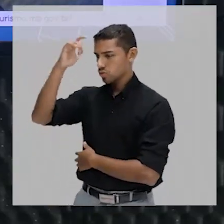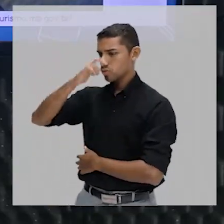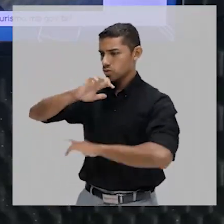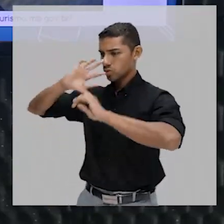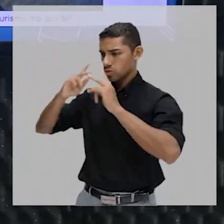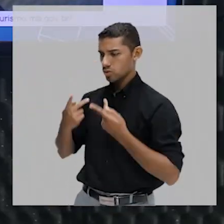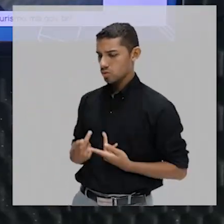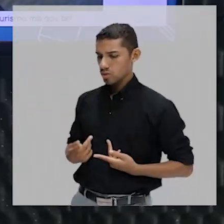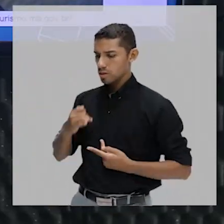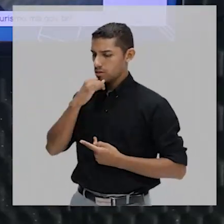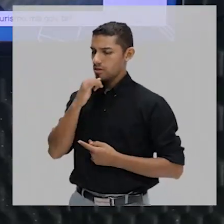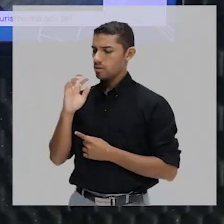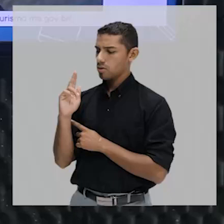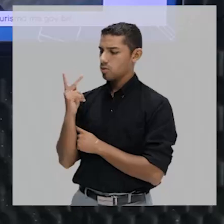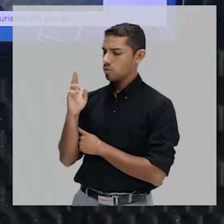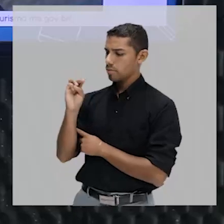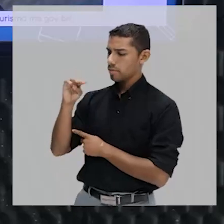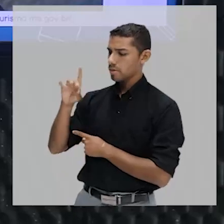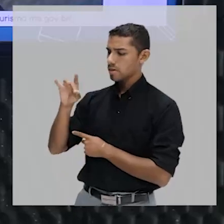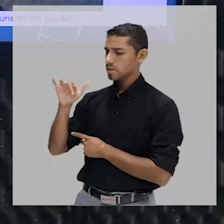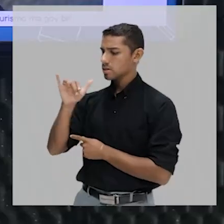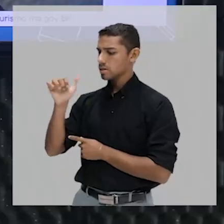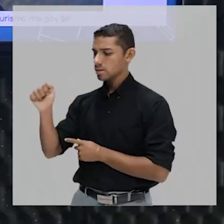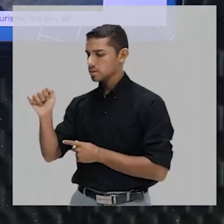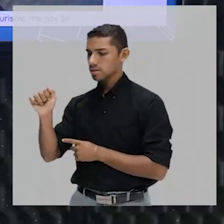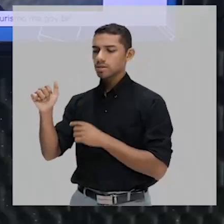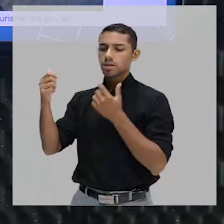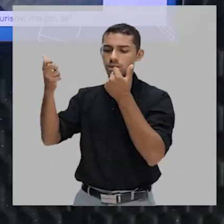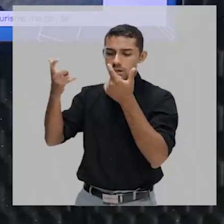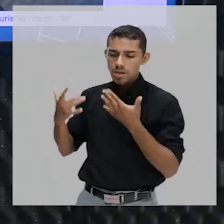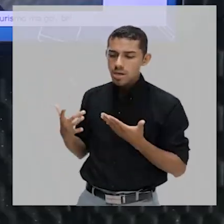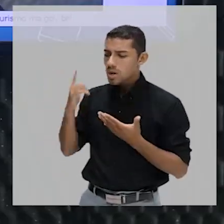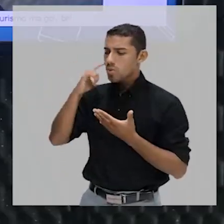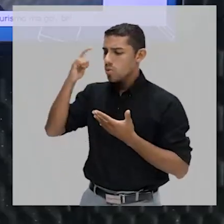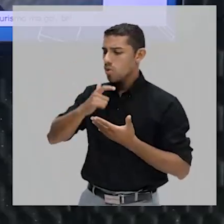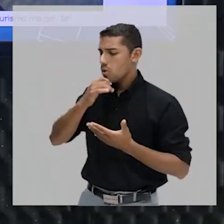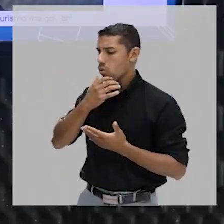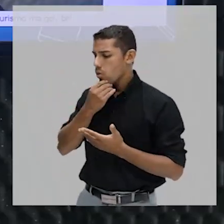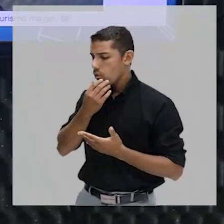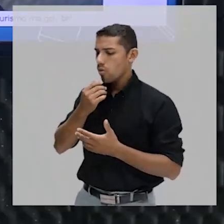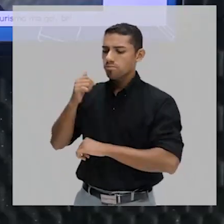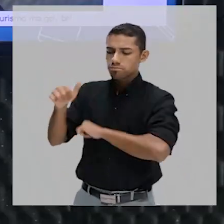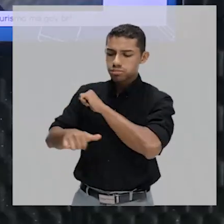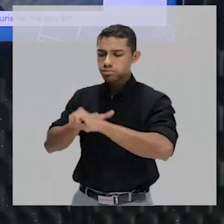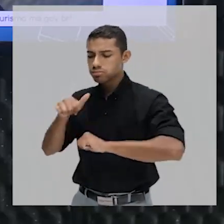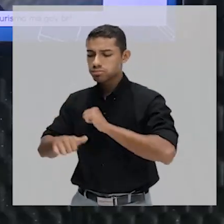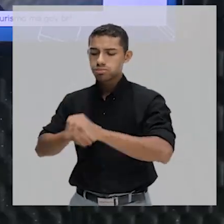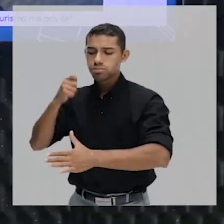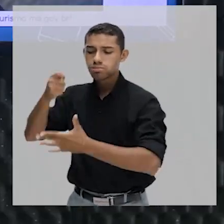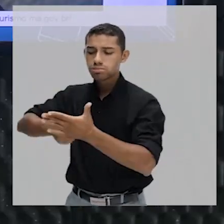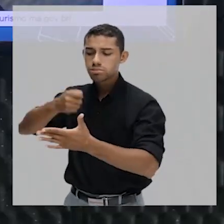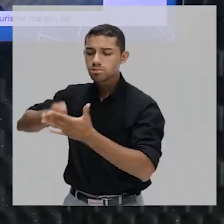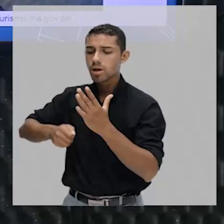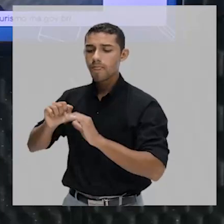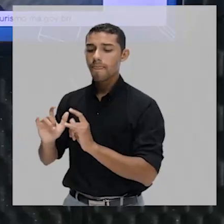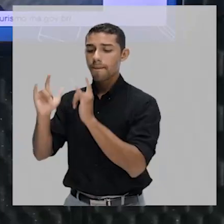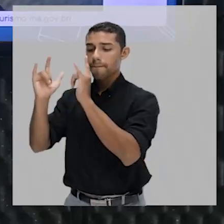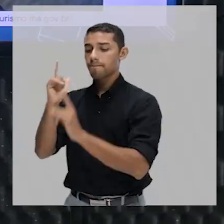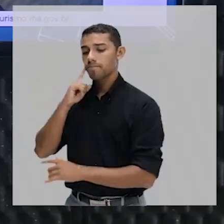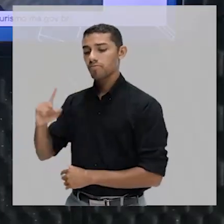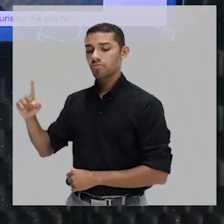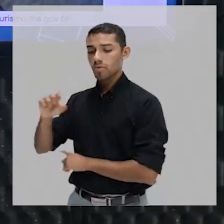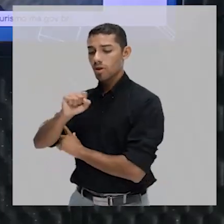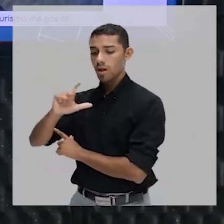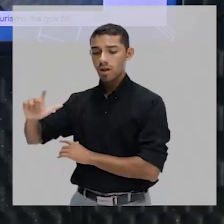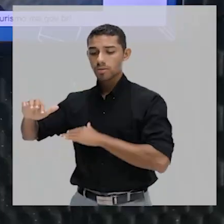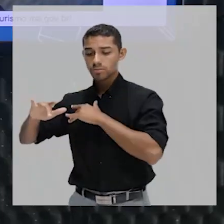O humanizado é porque é o ser humano, o homem, né, o indivíduo, transformando este espaço. Como a gente pode ver aqui nessa bela imagem,